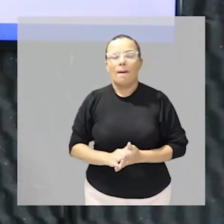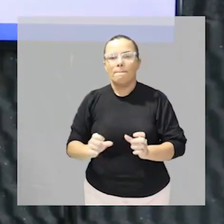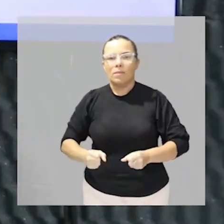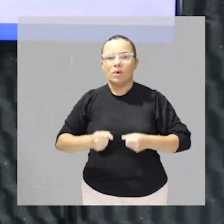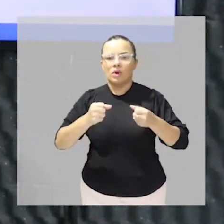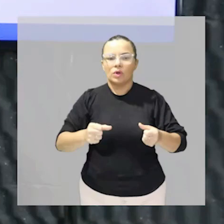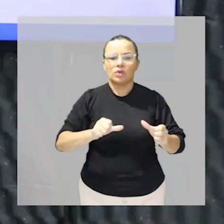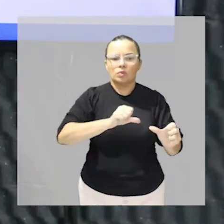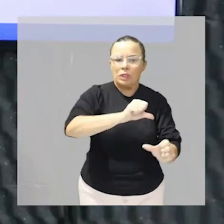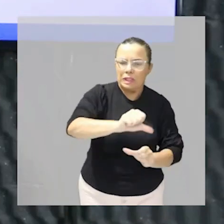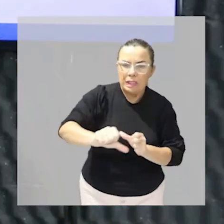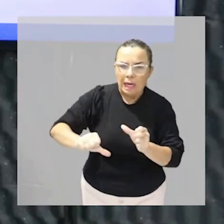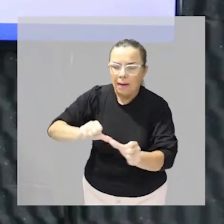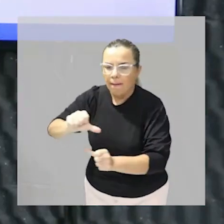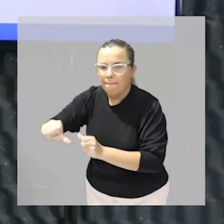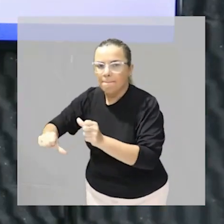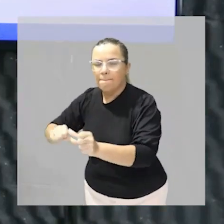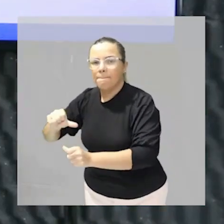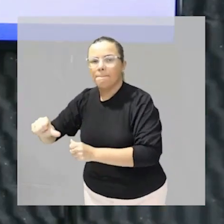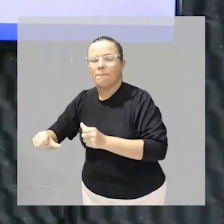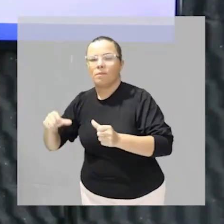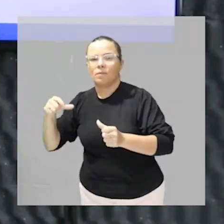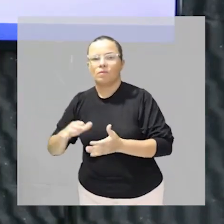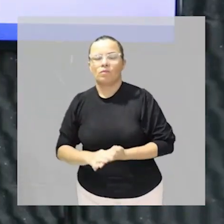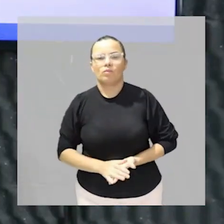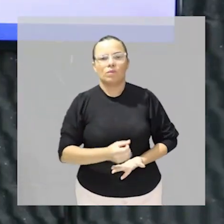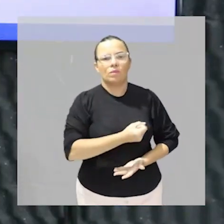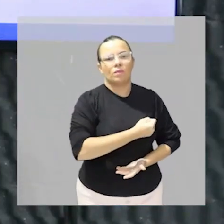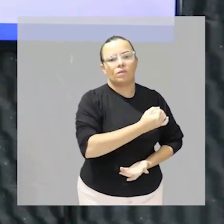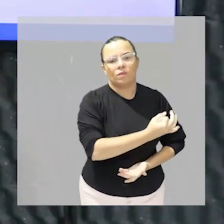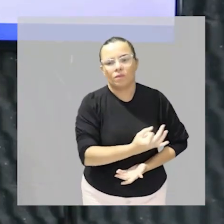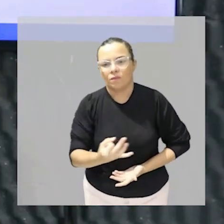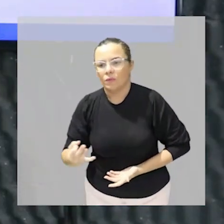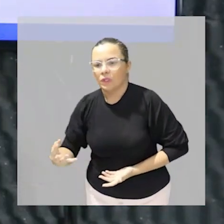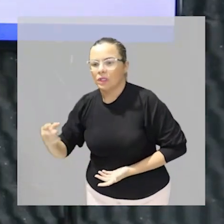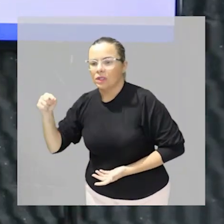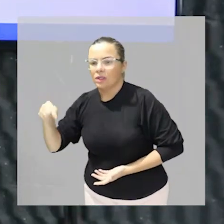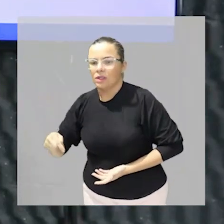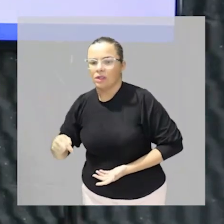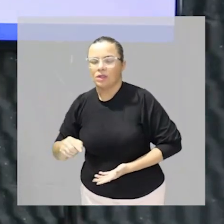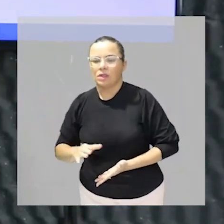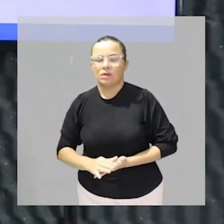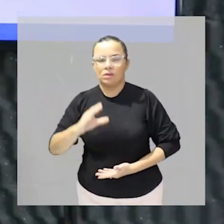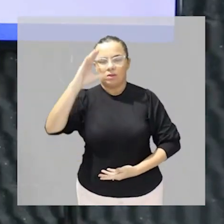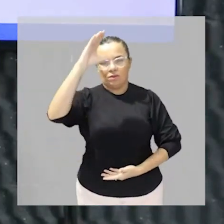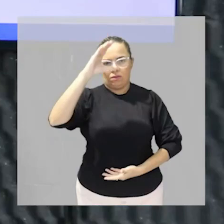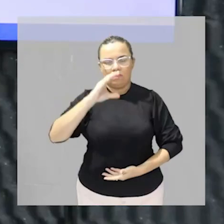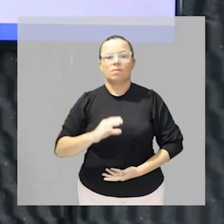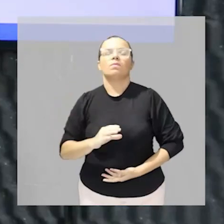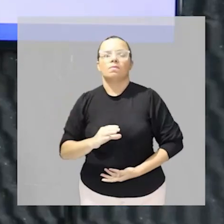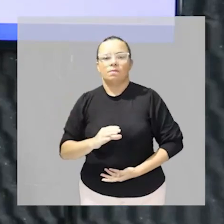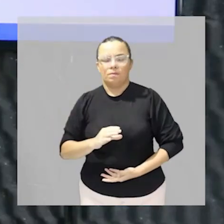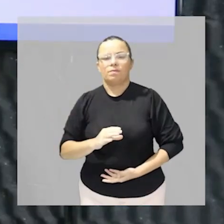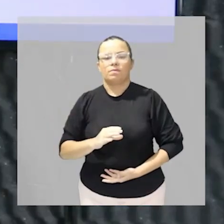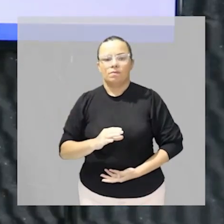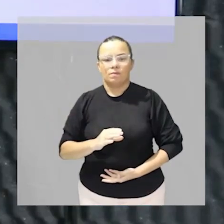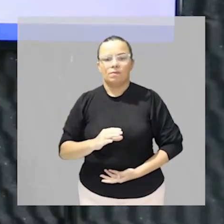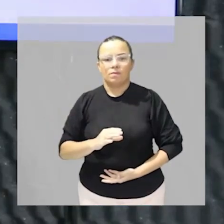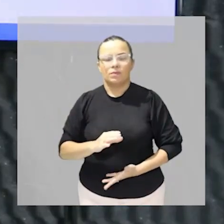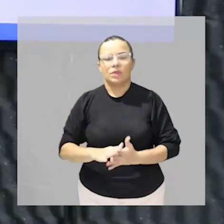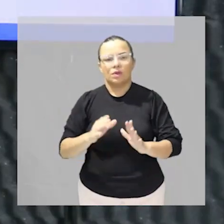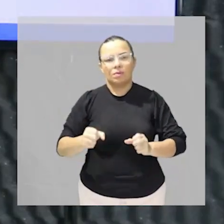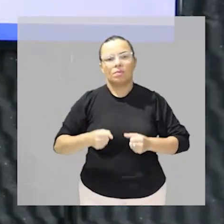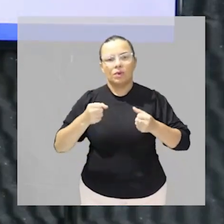muito. Olha o que ele diz. Então, o número de cidadãos, a proporção de cidadãos,